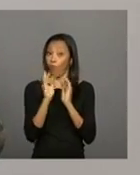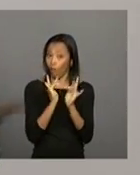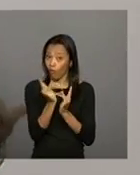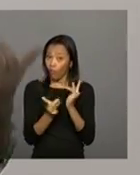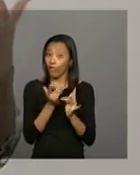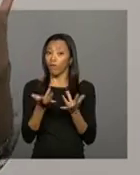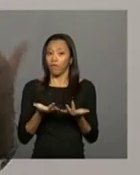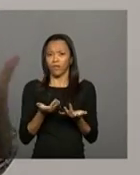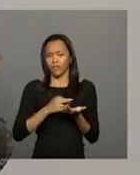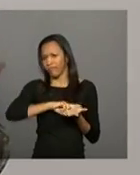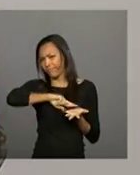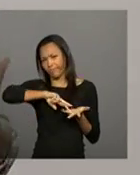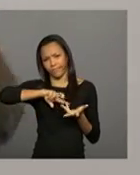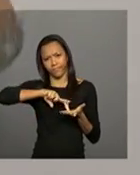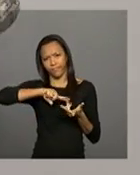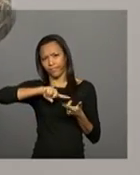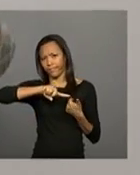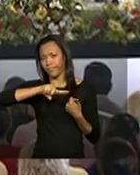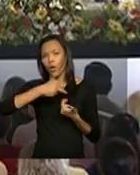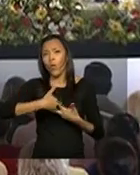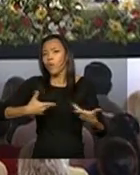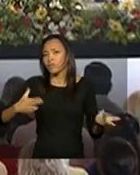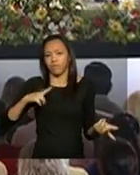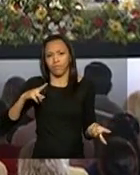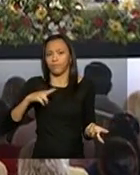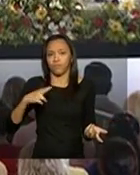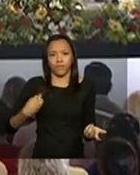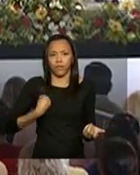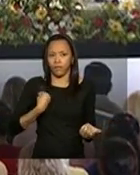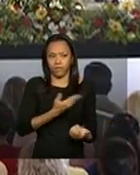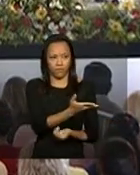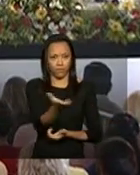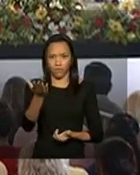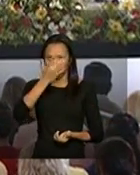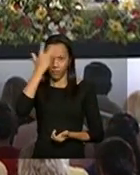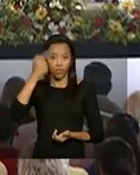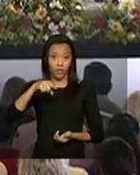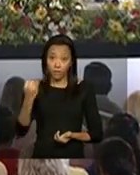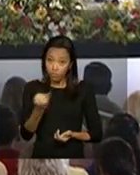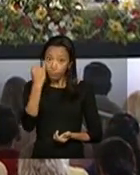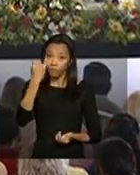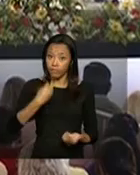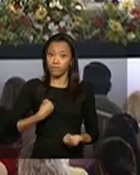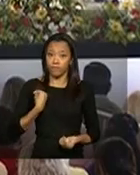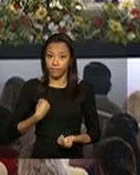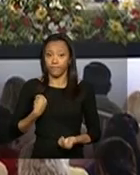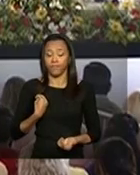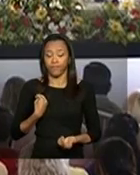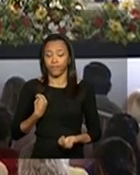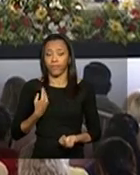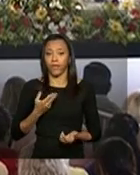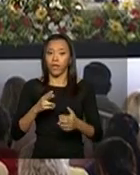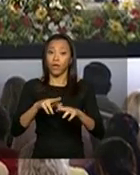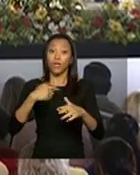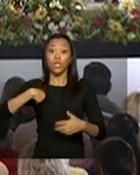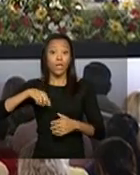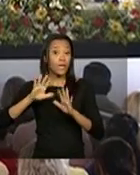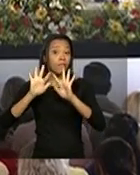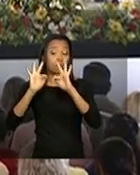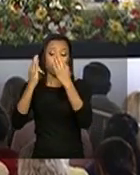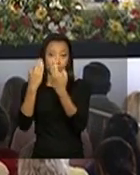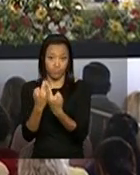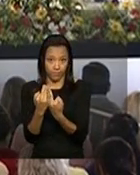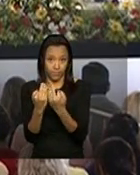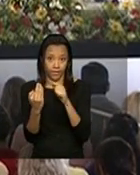aquelas atividades da vida privada que são essenciais para a gente viver. Pois nós, no caso das famílias